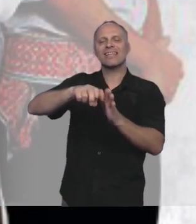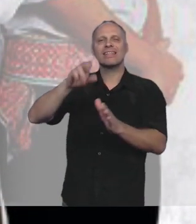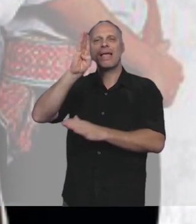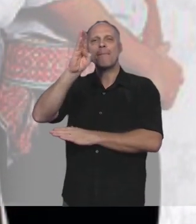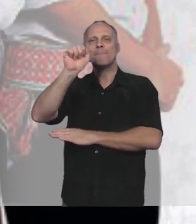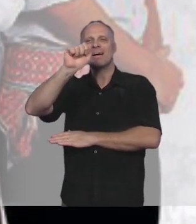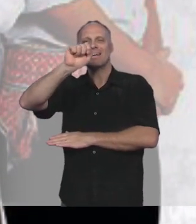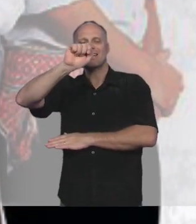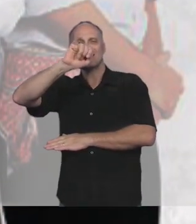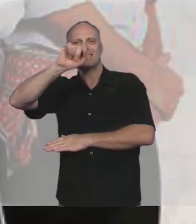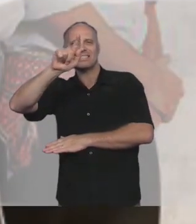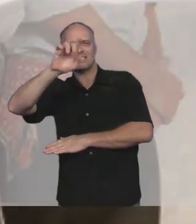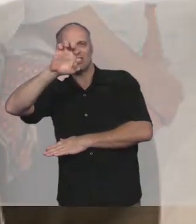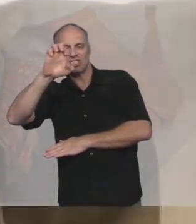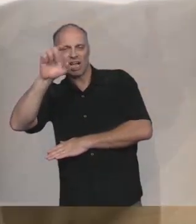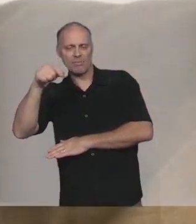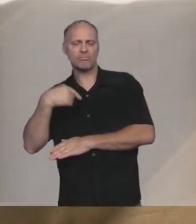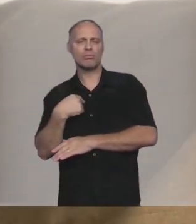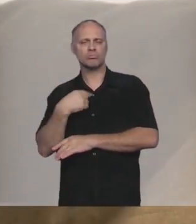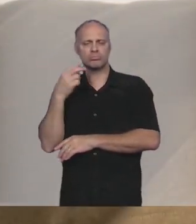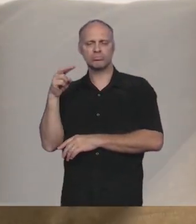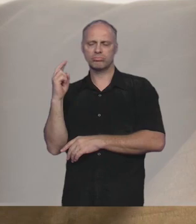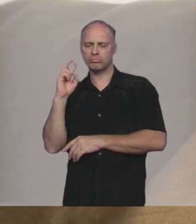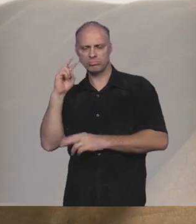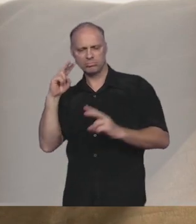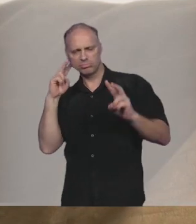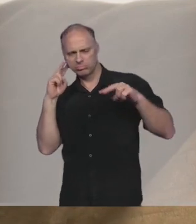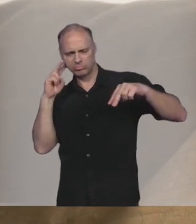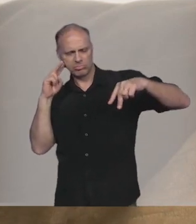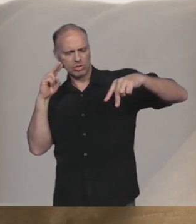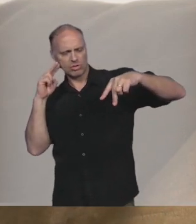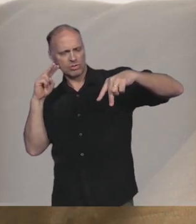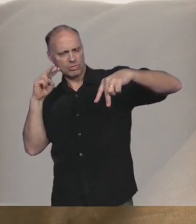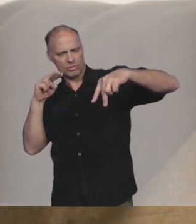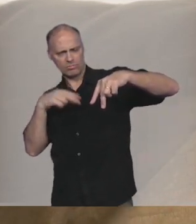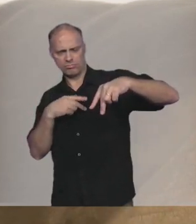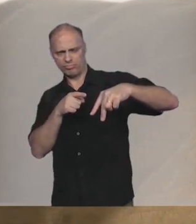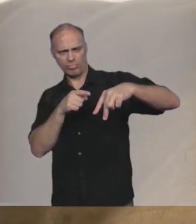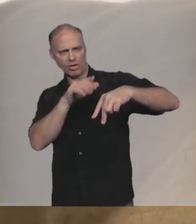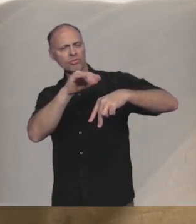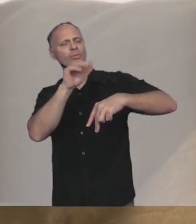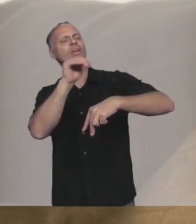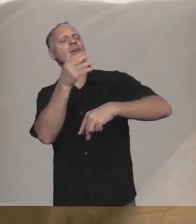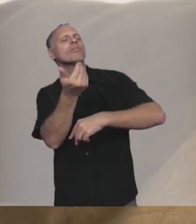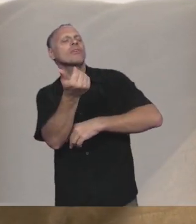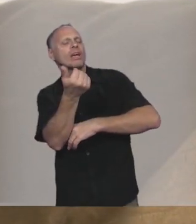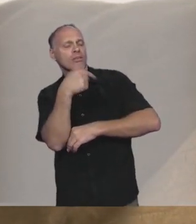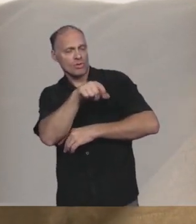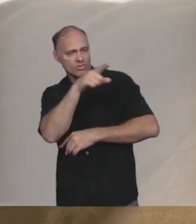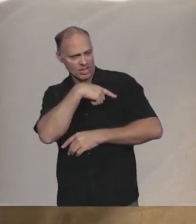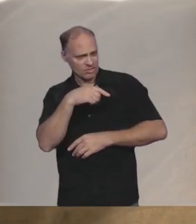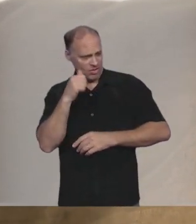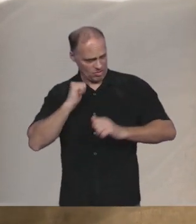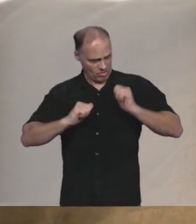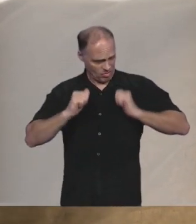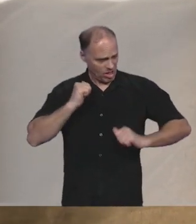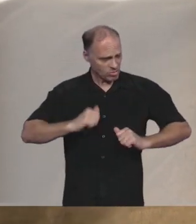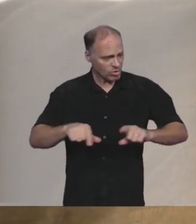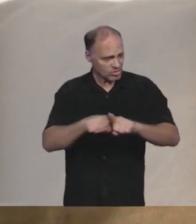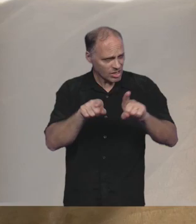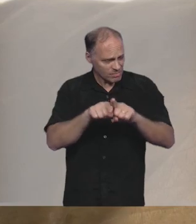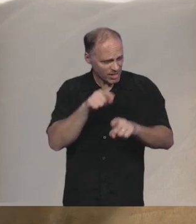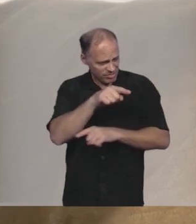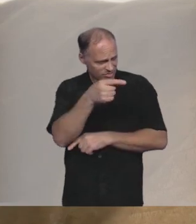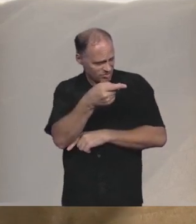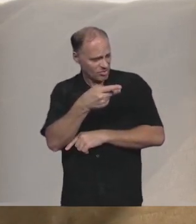trabalho dele, ouviram a nossa conversa e eles nos chamaram para conversar sobre isso. Pô, vocês são atores e tal. E eu não